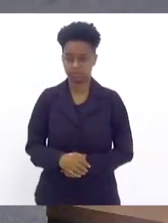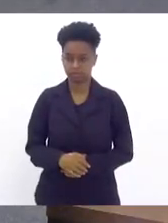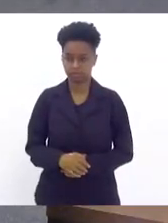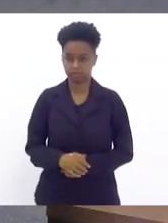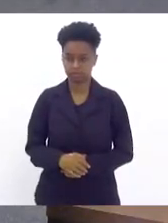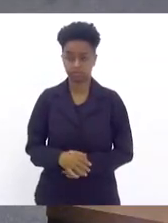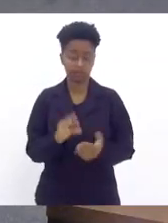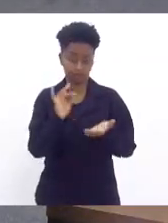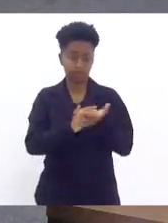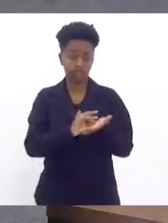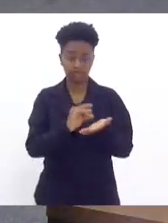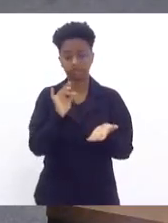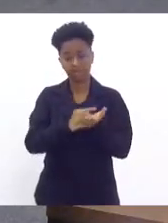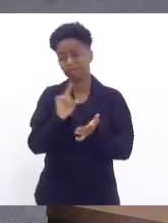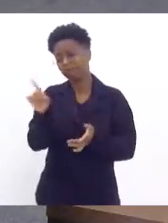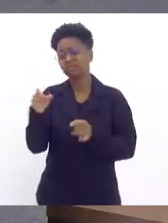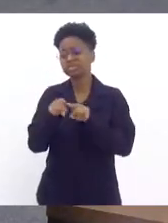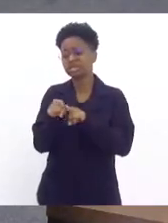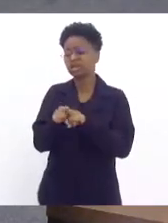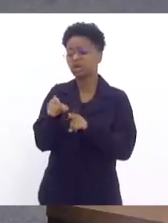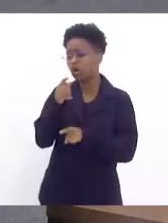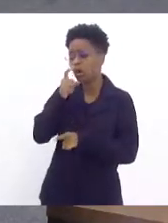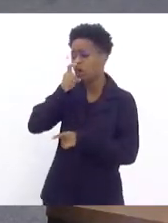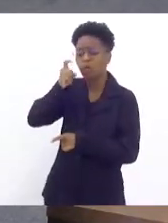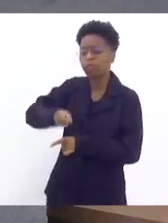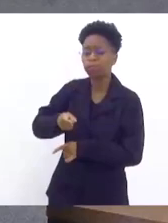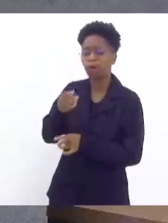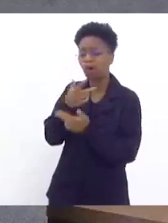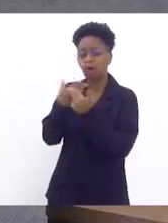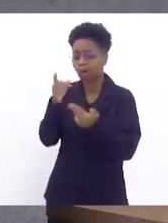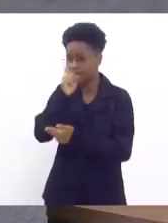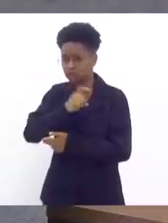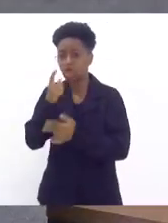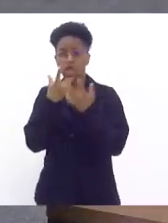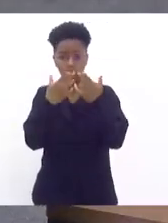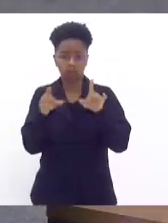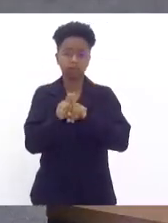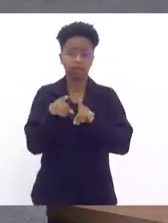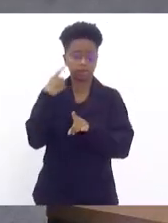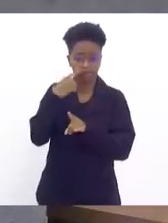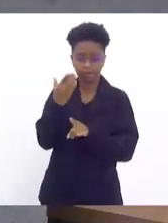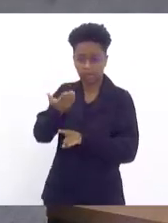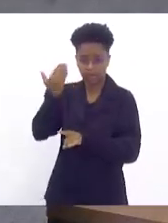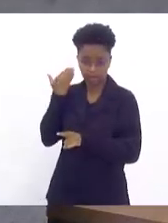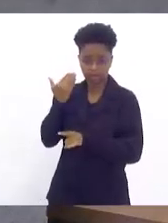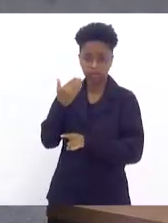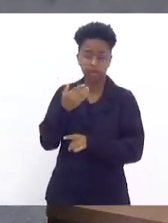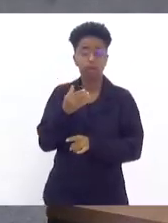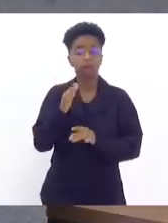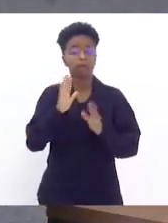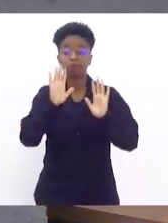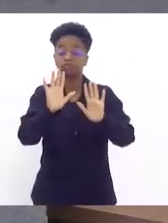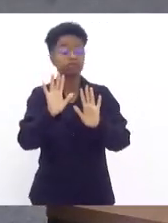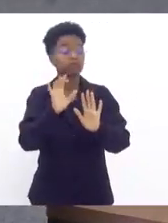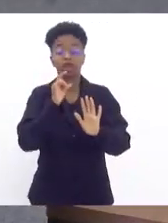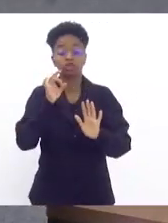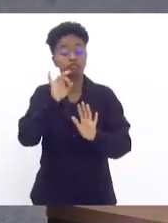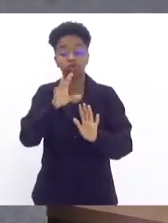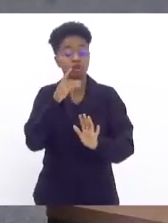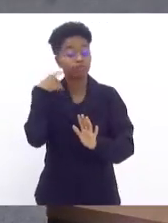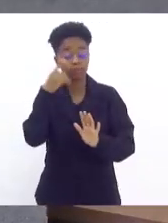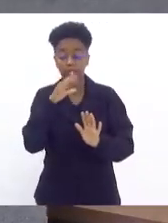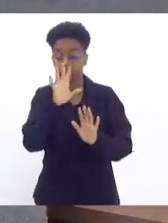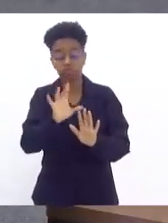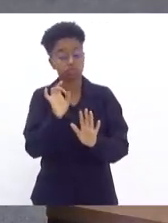É verdade mas vossa excelência impõe uma narrativa que é mentirosa assim como a deputada Presidente só em relação ao deputada